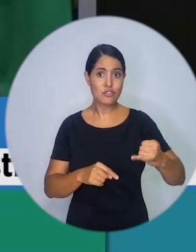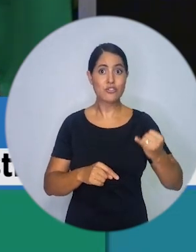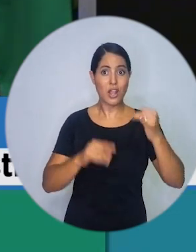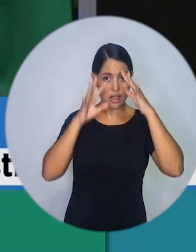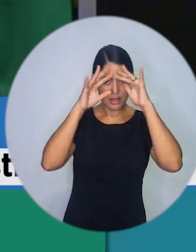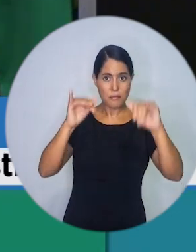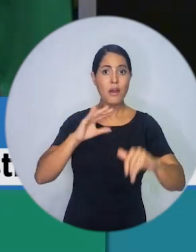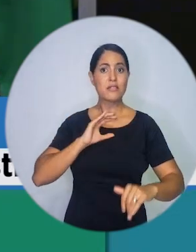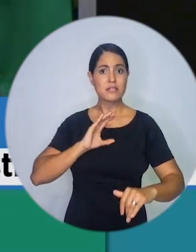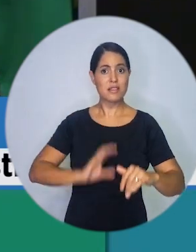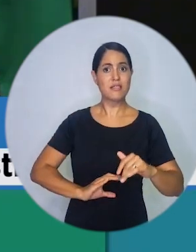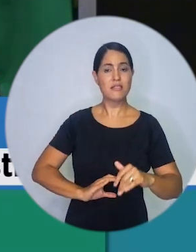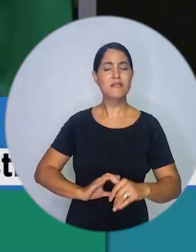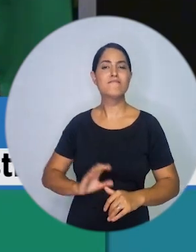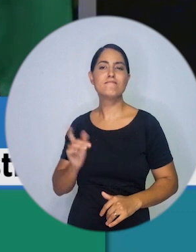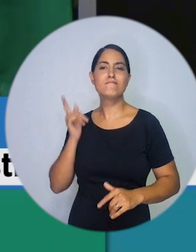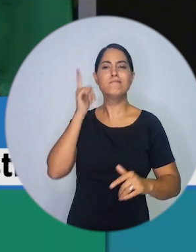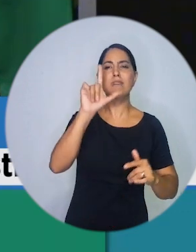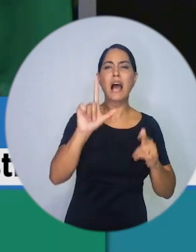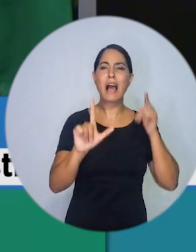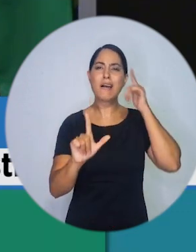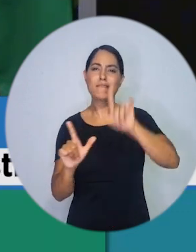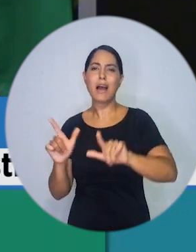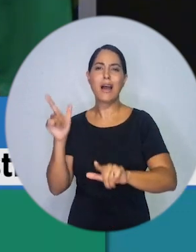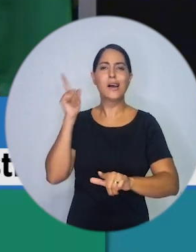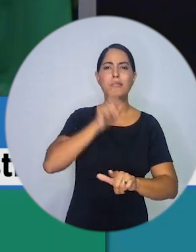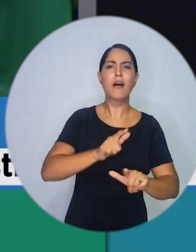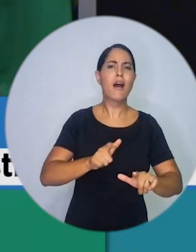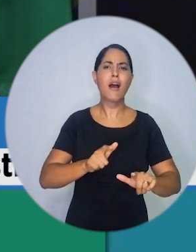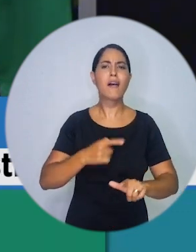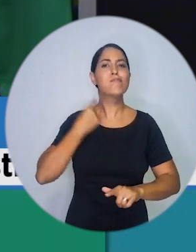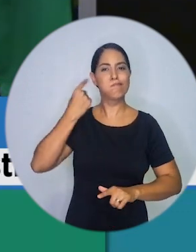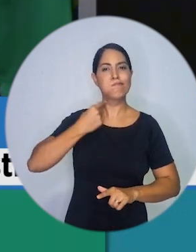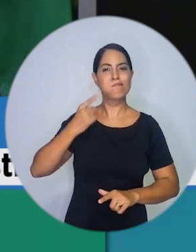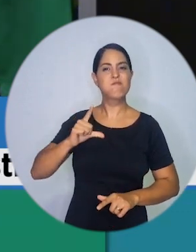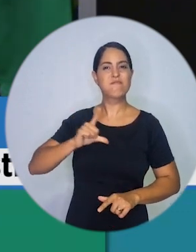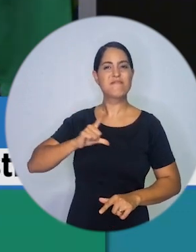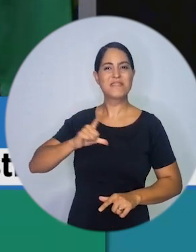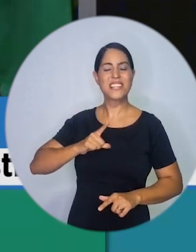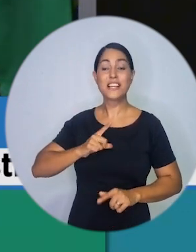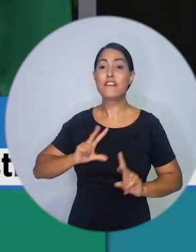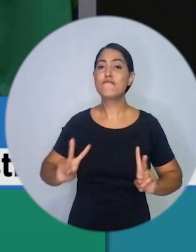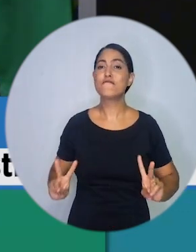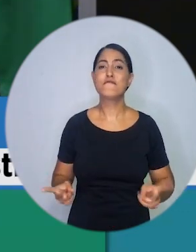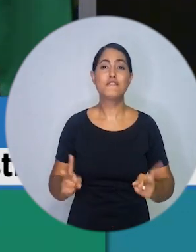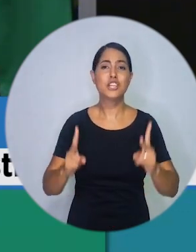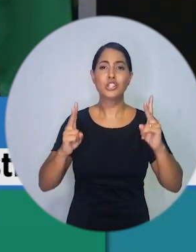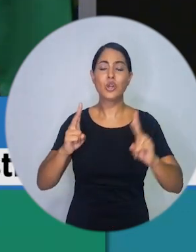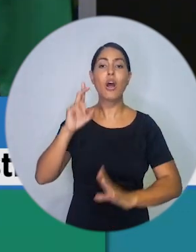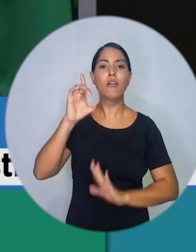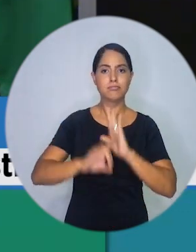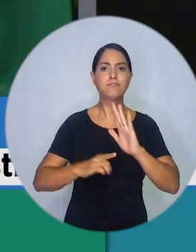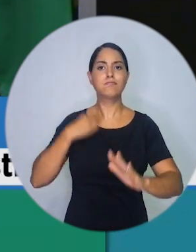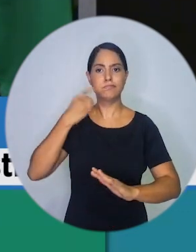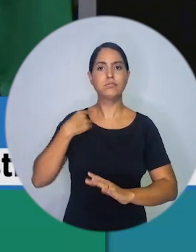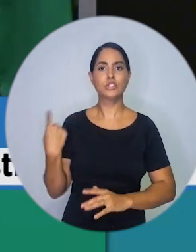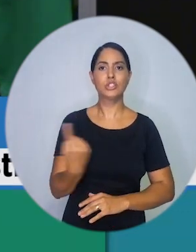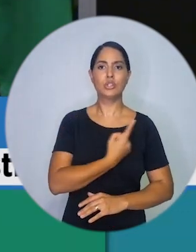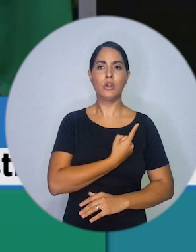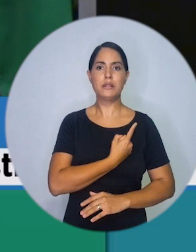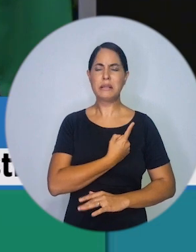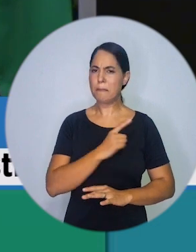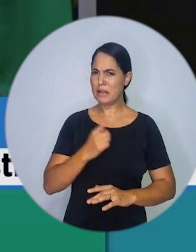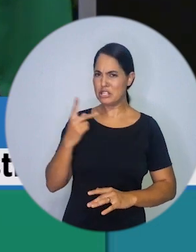a advocacia herda conquistas importantes em prol das prerrogativas profissionais. Vitórias que não são apenas da